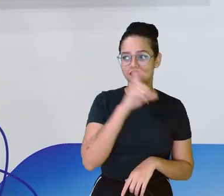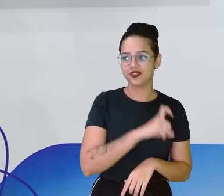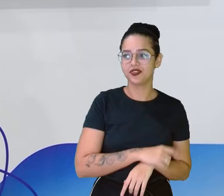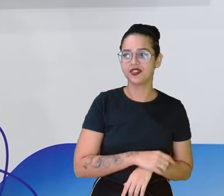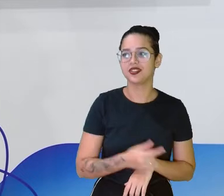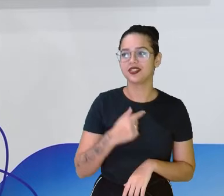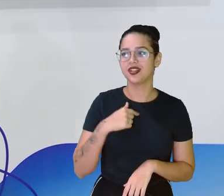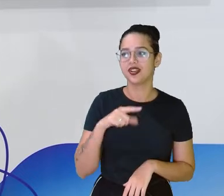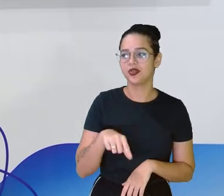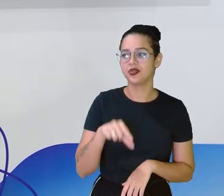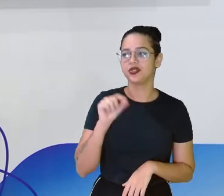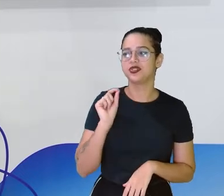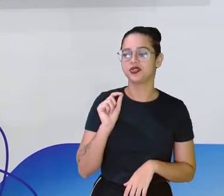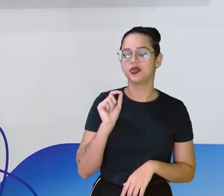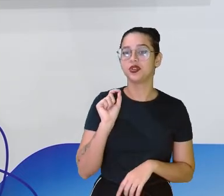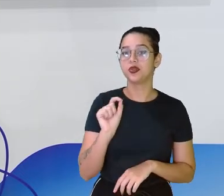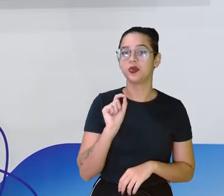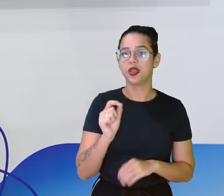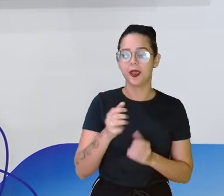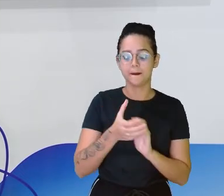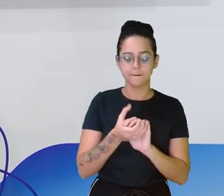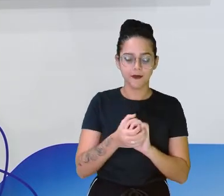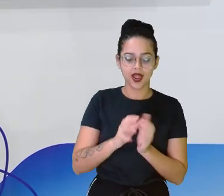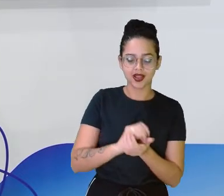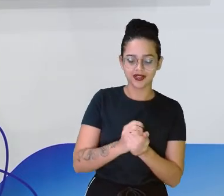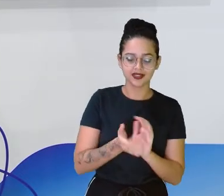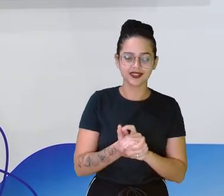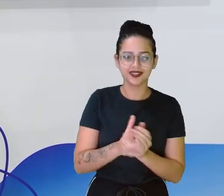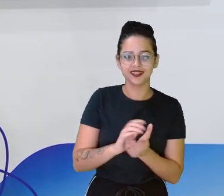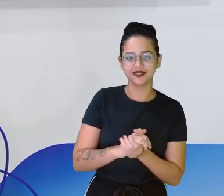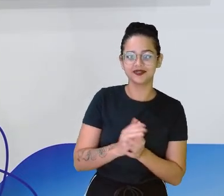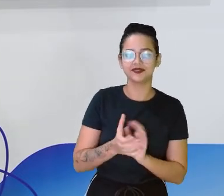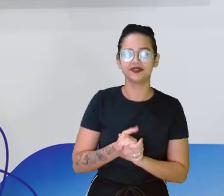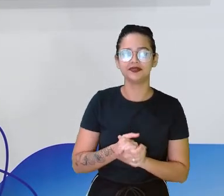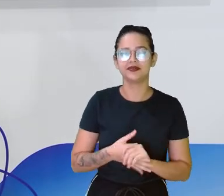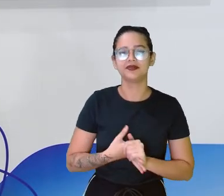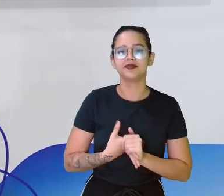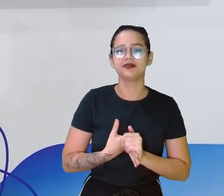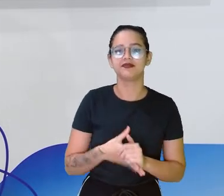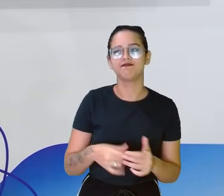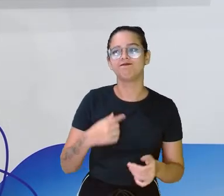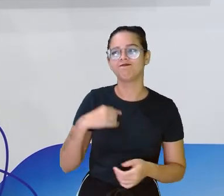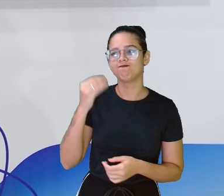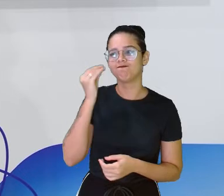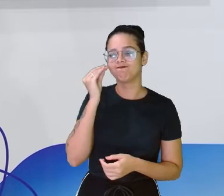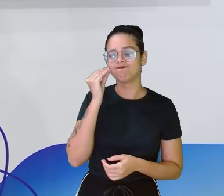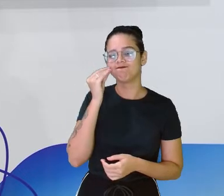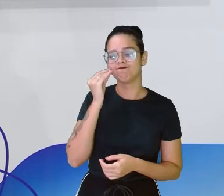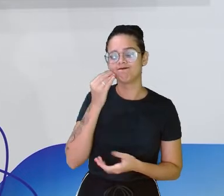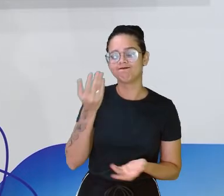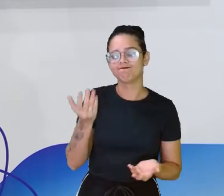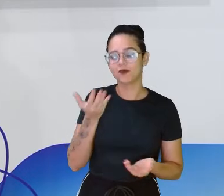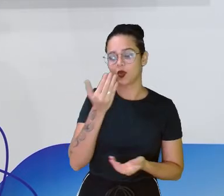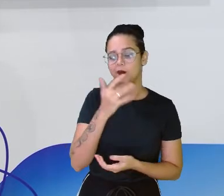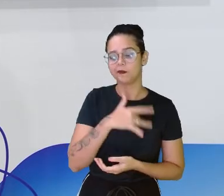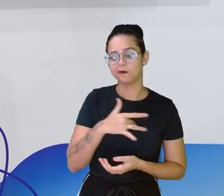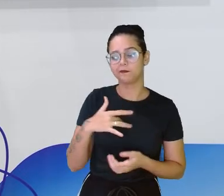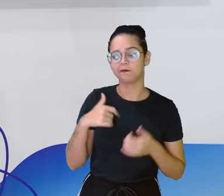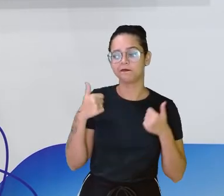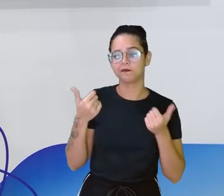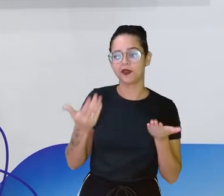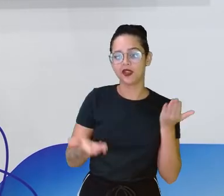Eu escolhi a minha massa de modelar, né? Eu estou tentando manter uma